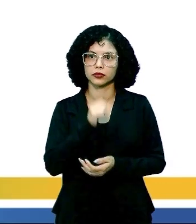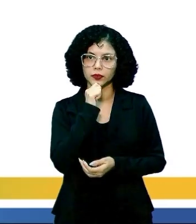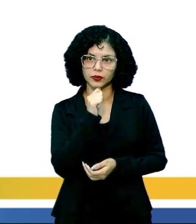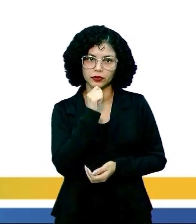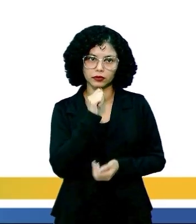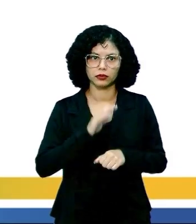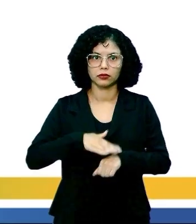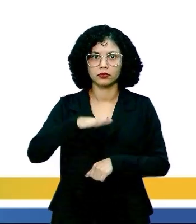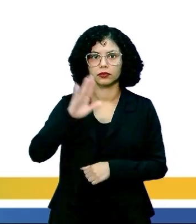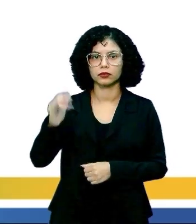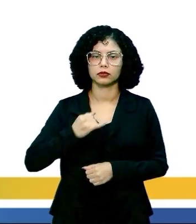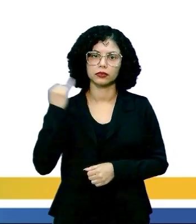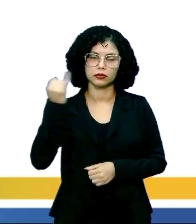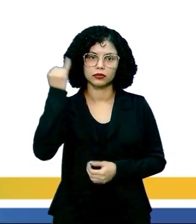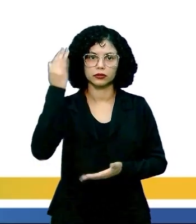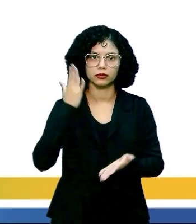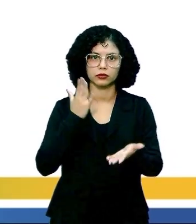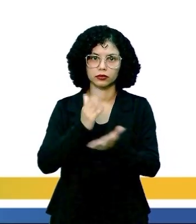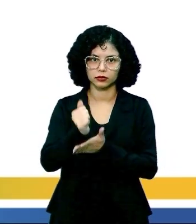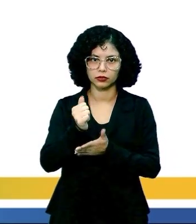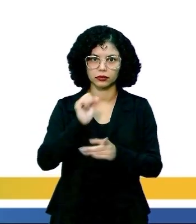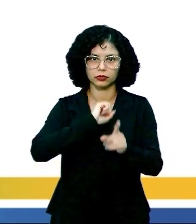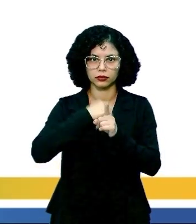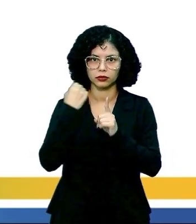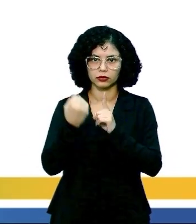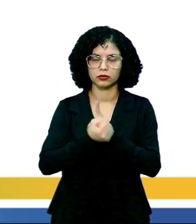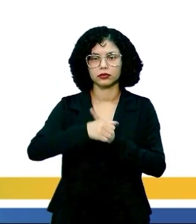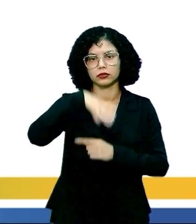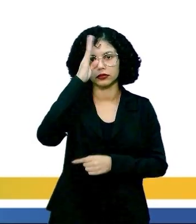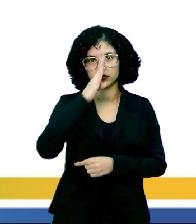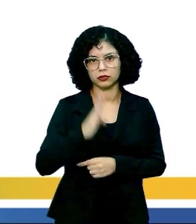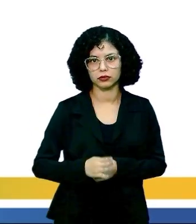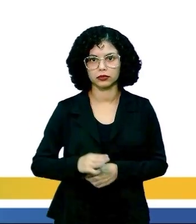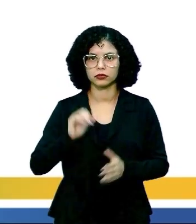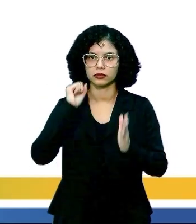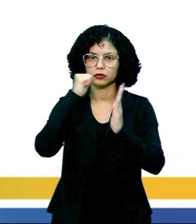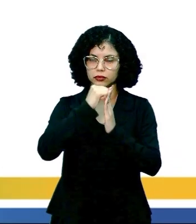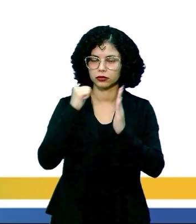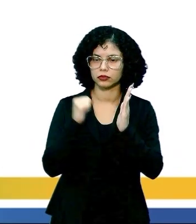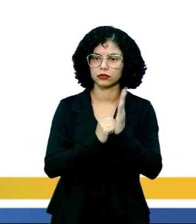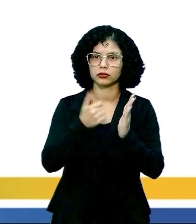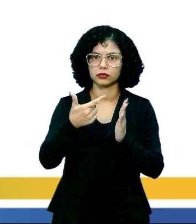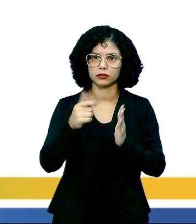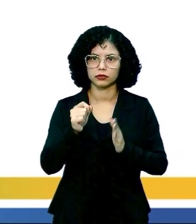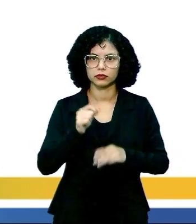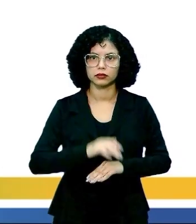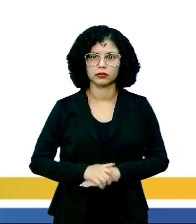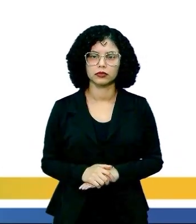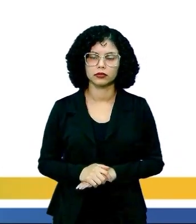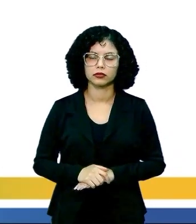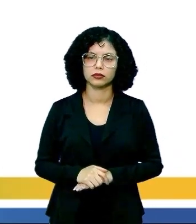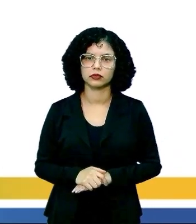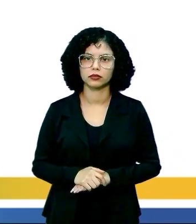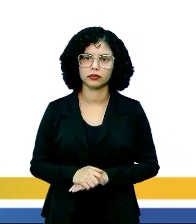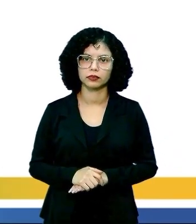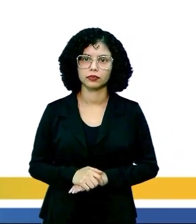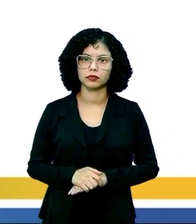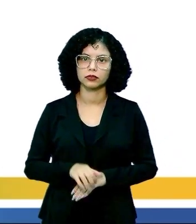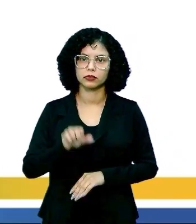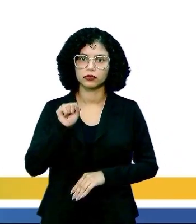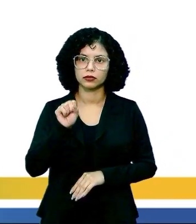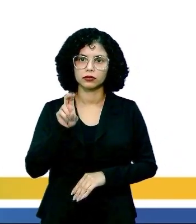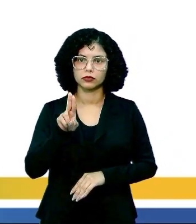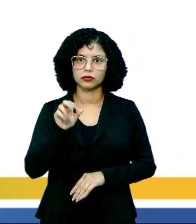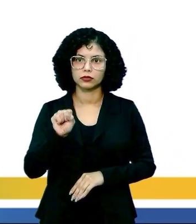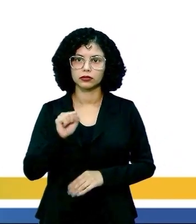todos, constitui-se uma das mais importantes conquistas da sociedade brasileira no século XX.